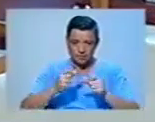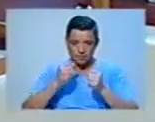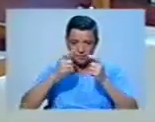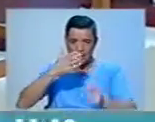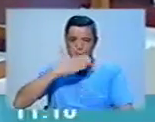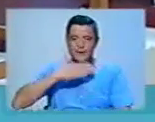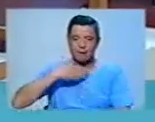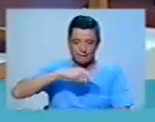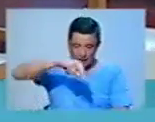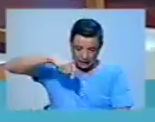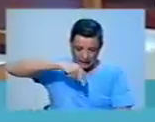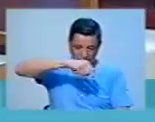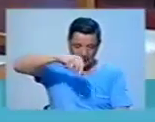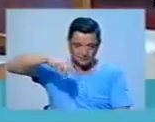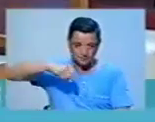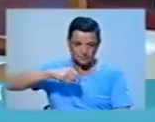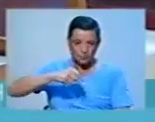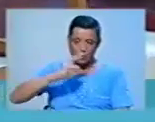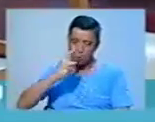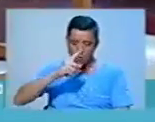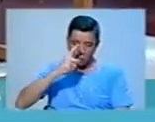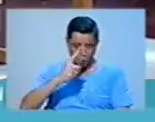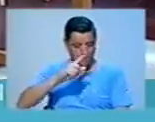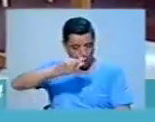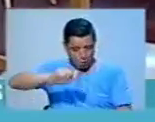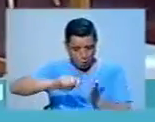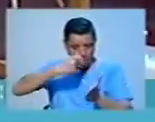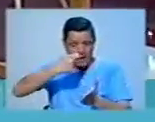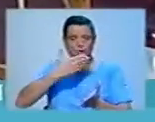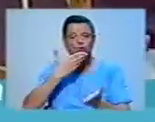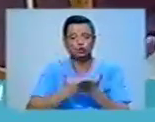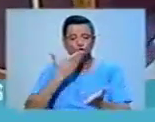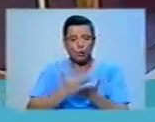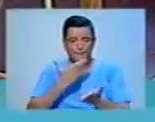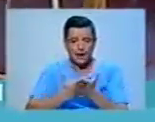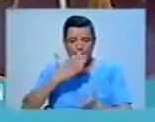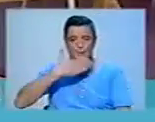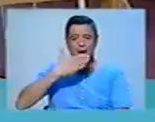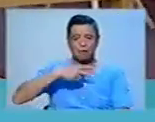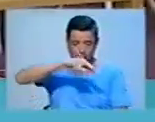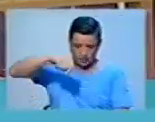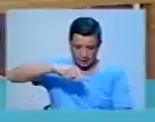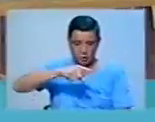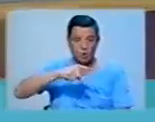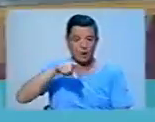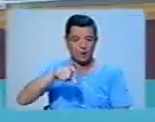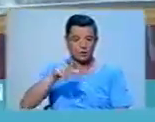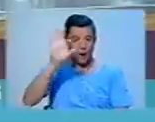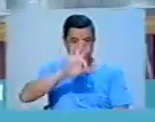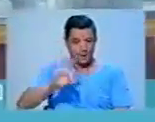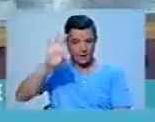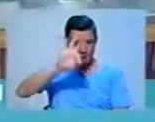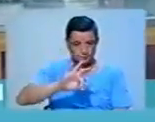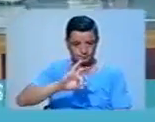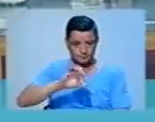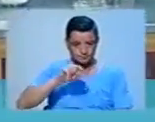farinha, cerca de 1 colher de sopa mais ou menos, portanto isto já não precisamos. Eu vou passar a gema de ovo para este lado, hoje vamos fazer os